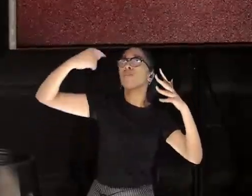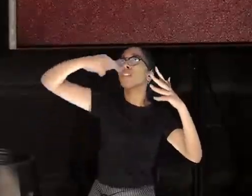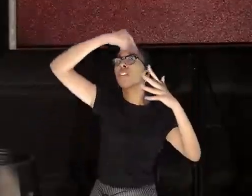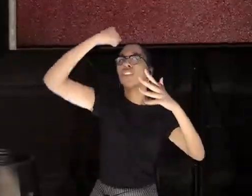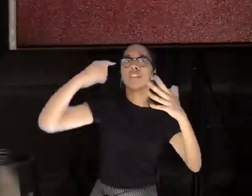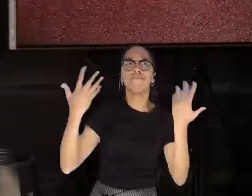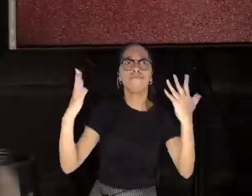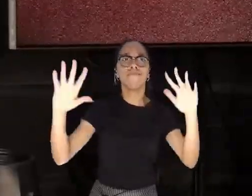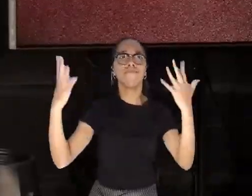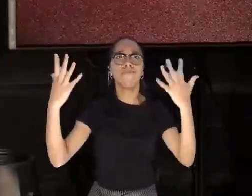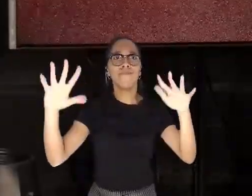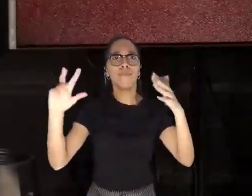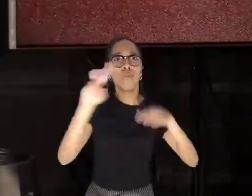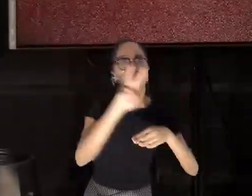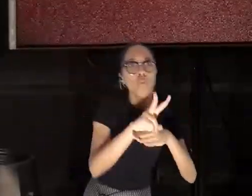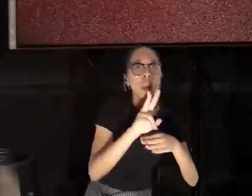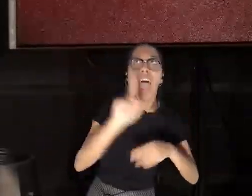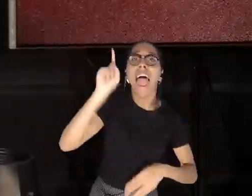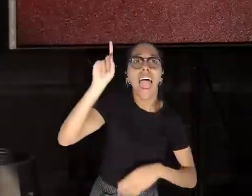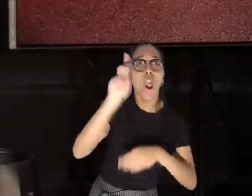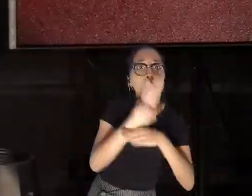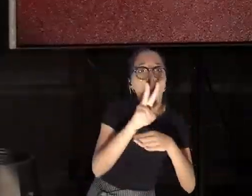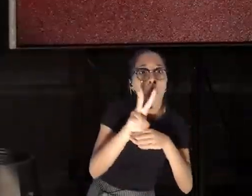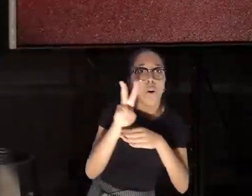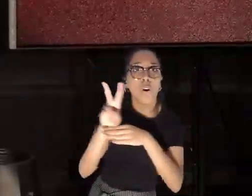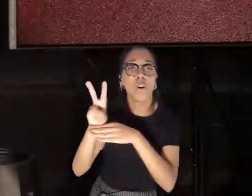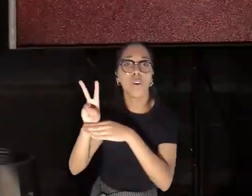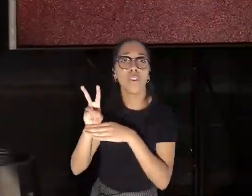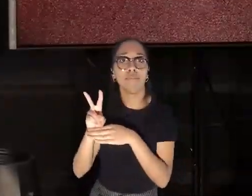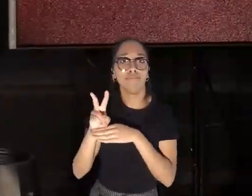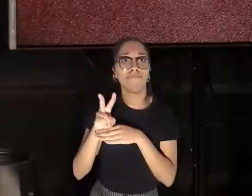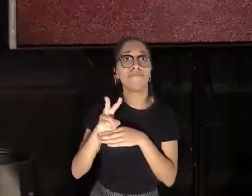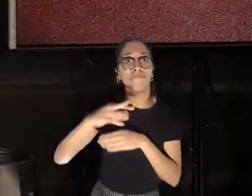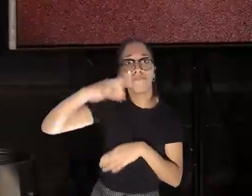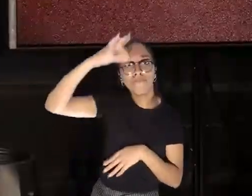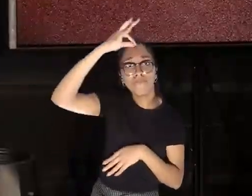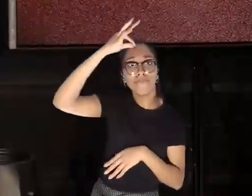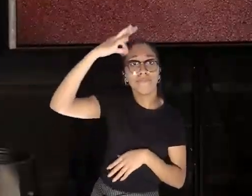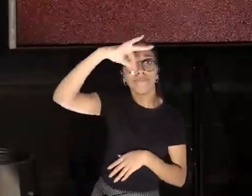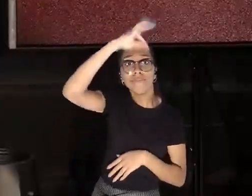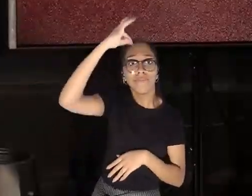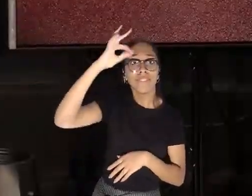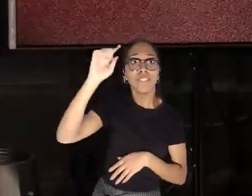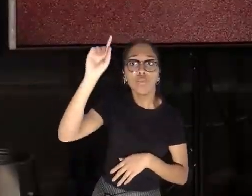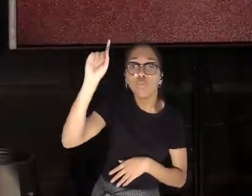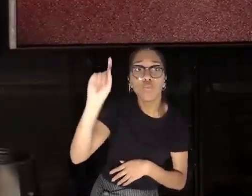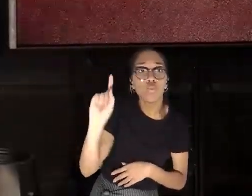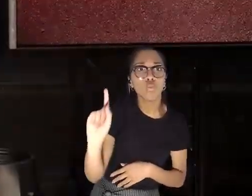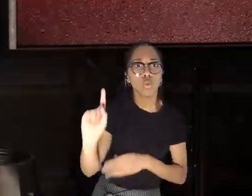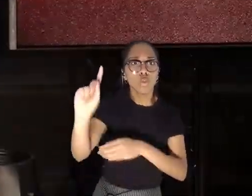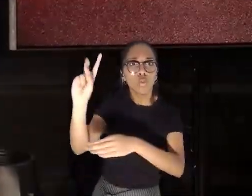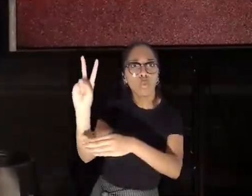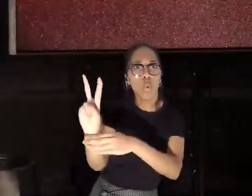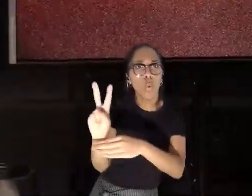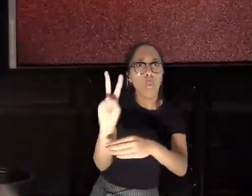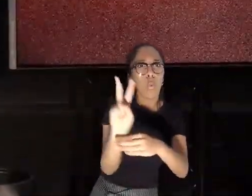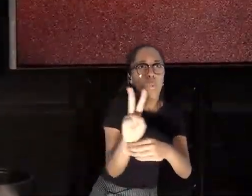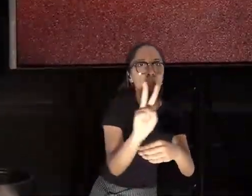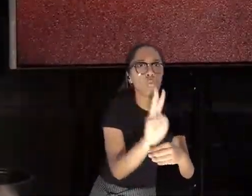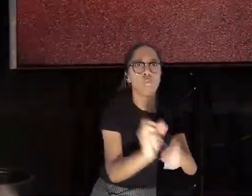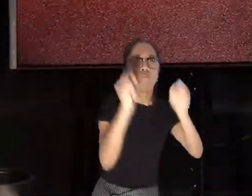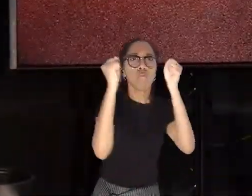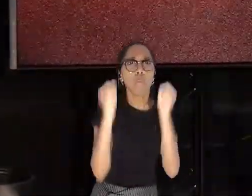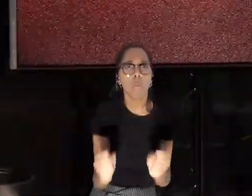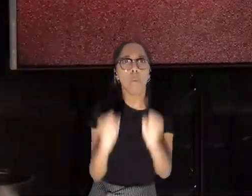fraqueza, aquele que cuida de você no dia mau, aquele que não desiste de você, aquele que traz poder do alto quando você